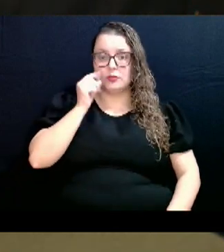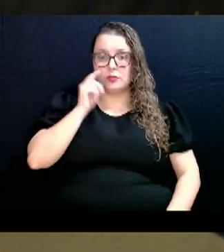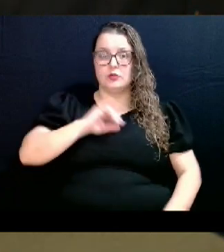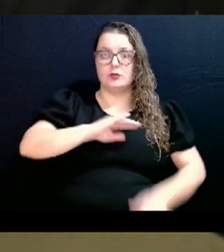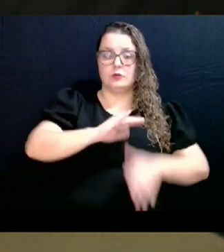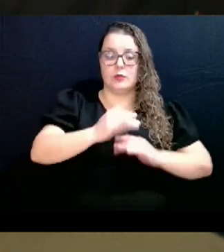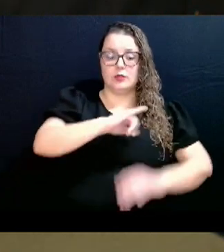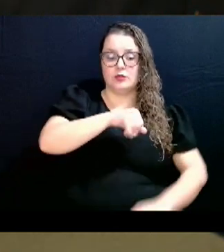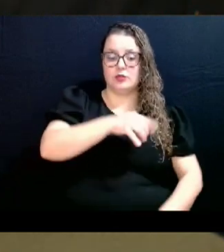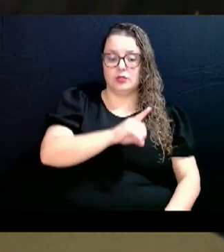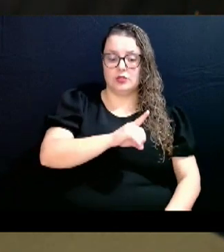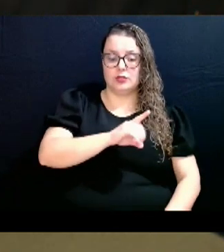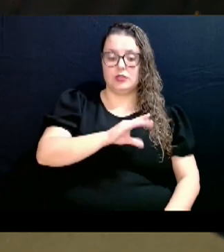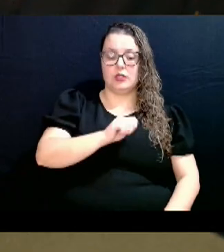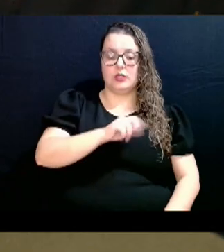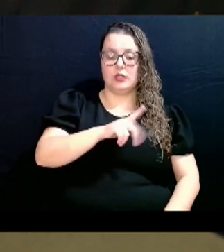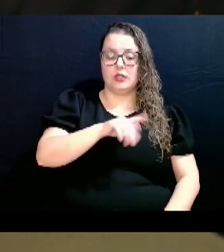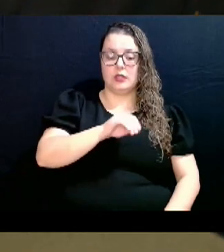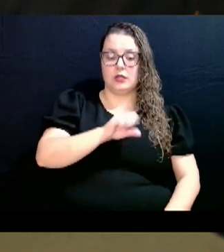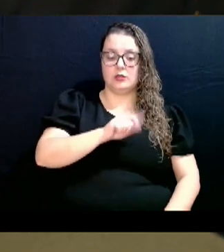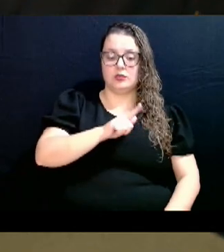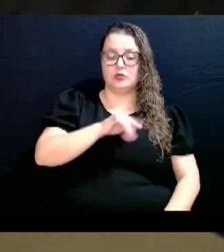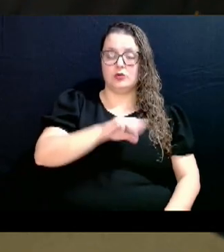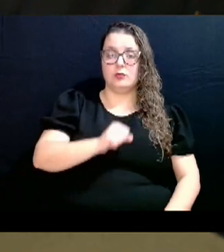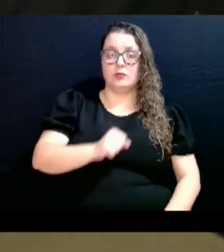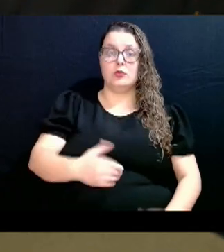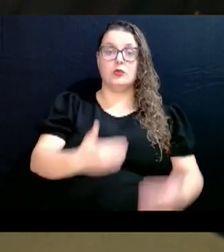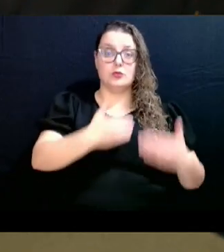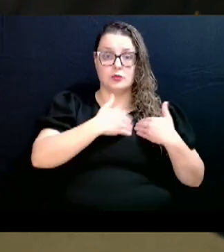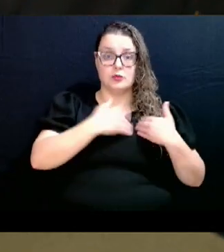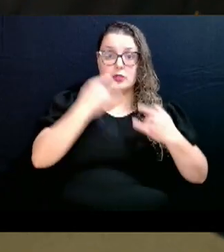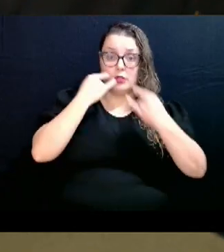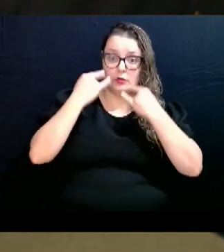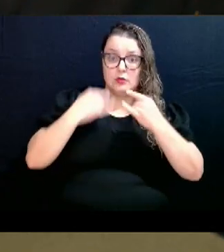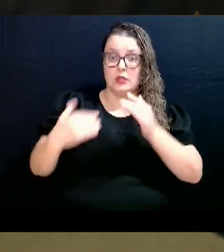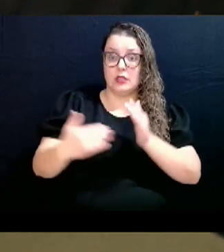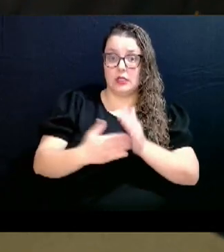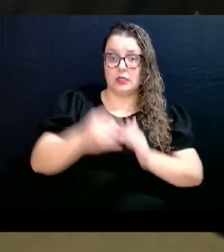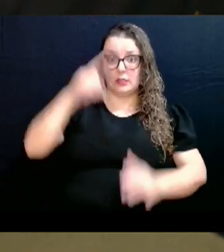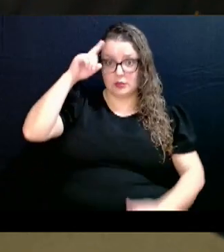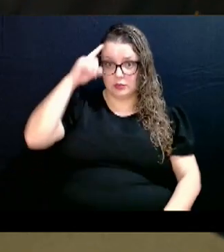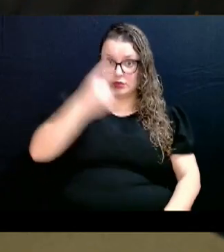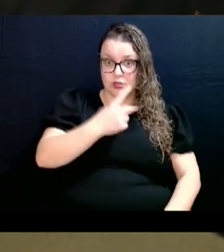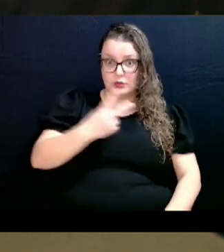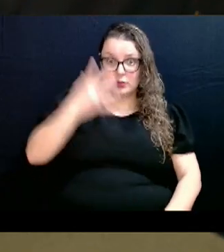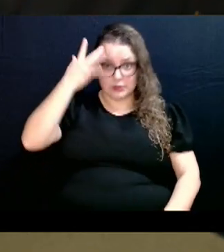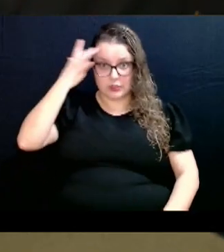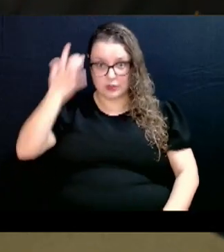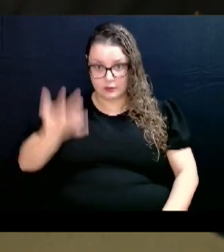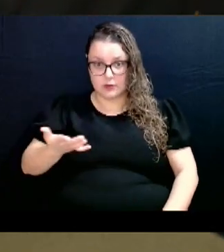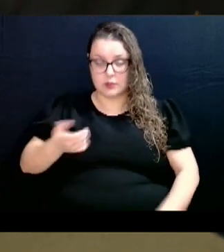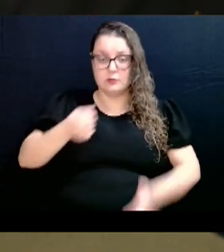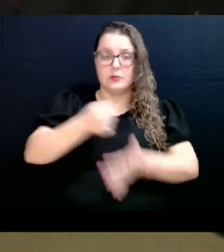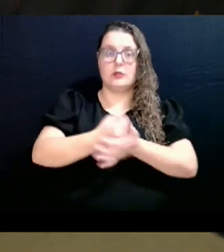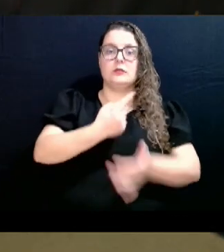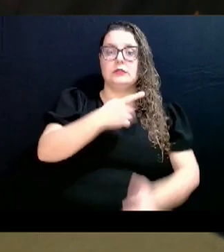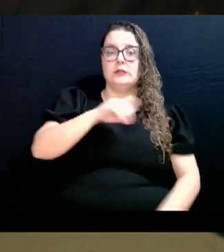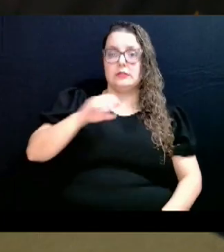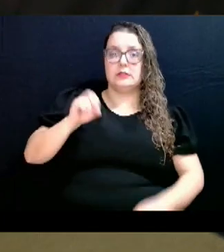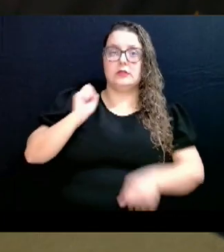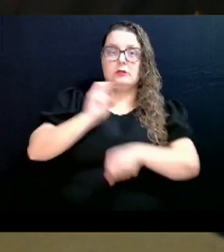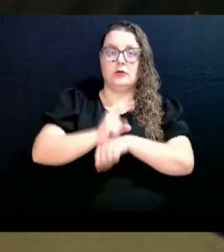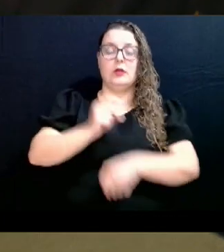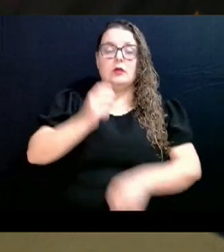os tutores que estão interessados têm até o dia 12, amanhã, para garantir uma das 100 vagas para gatos e 60